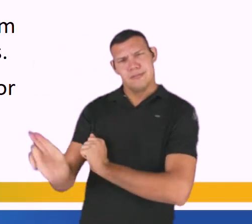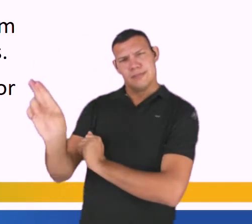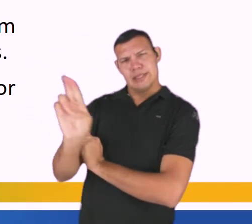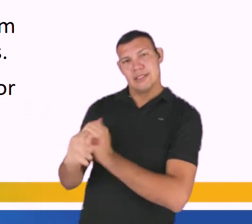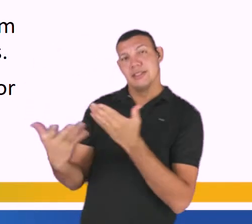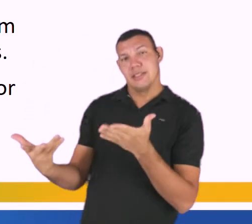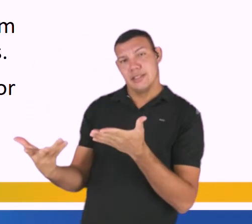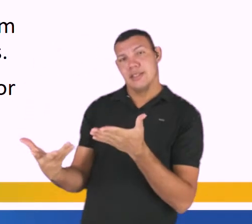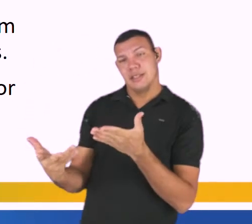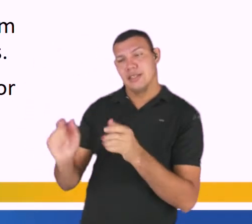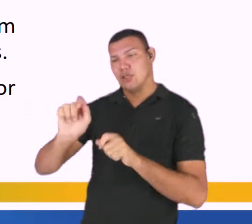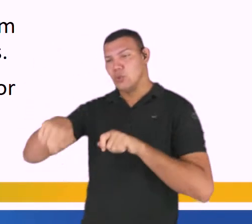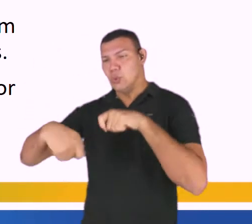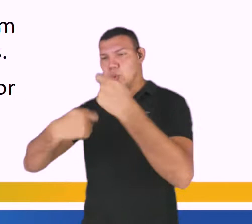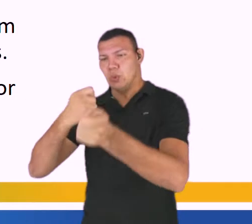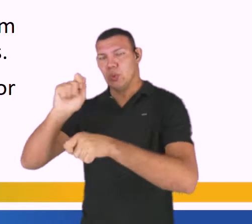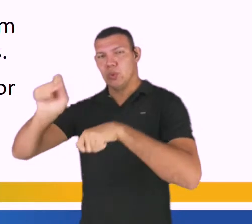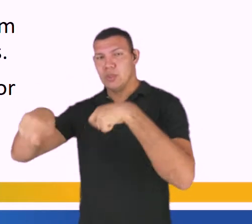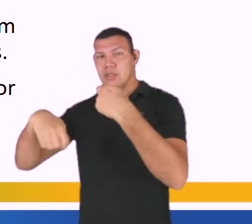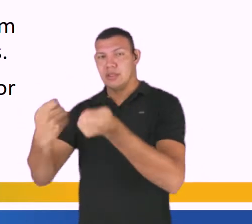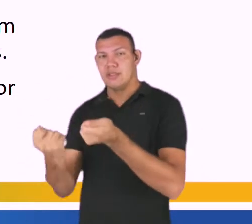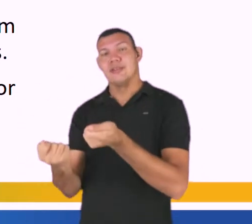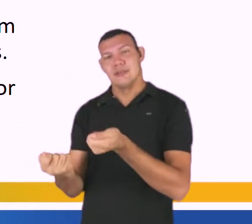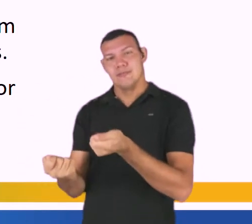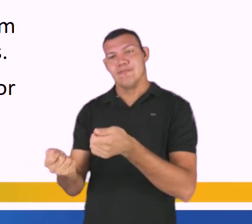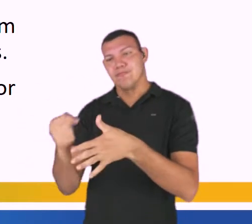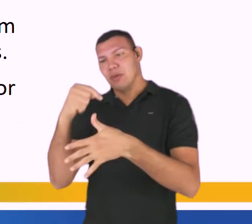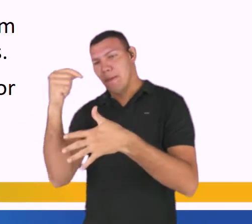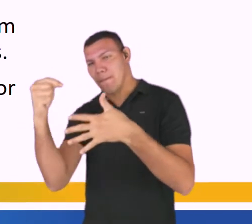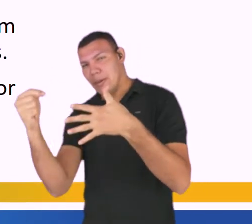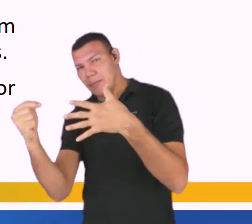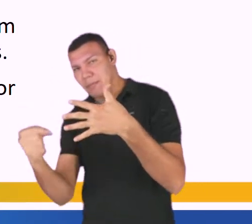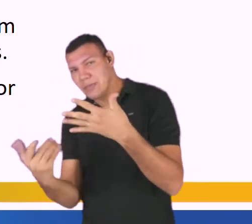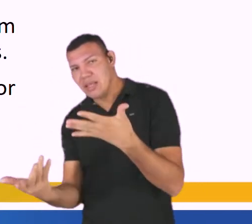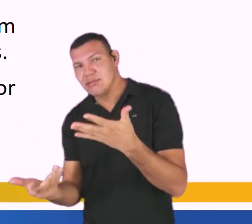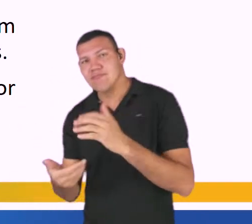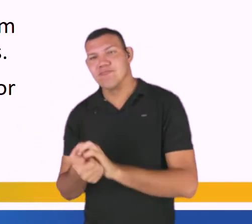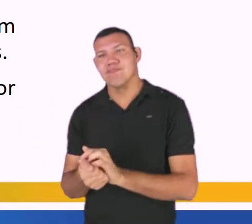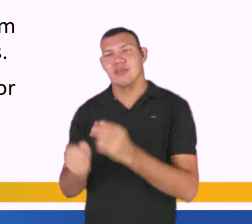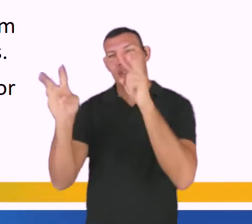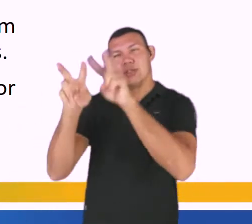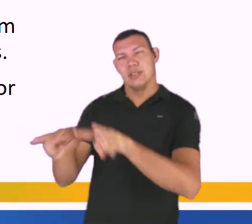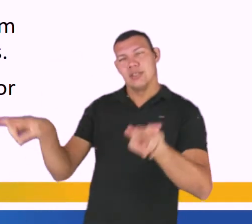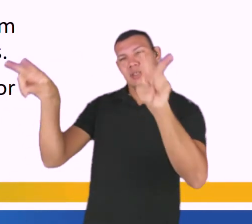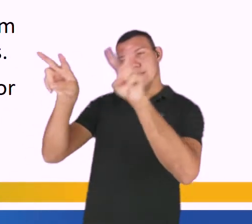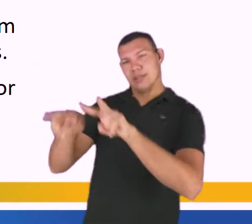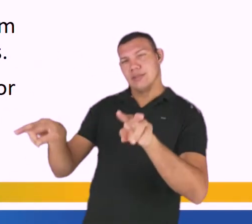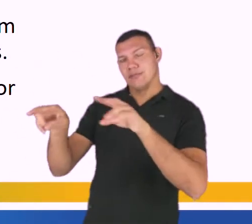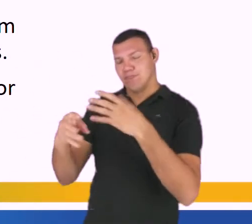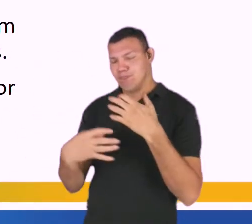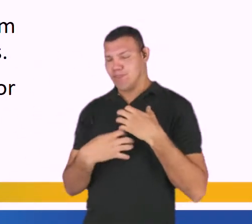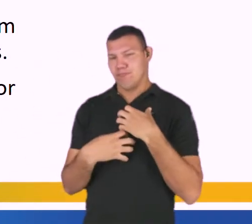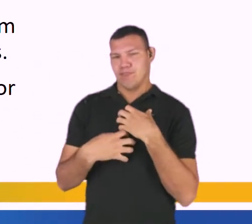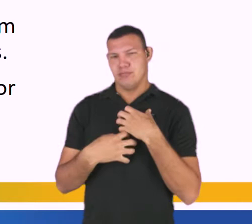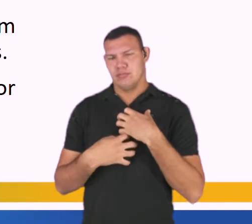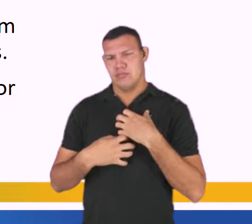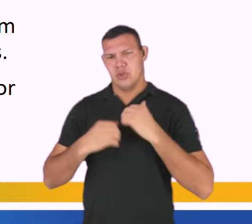utilizar como sinais, signos visuais, gestos,